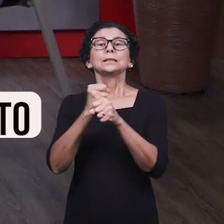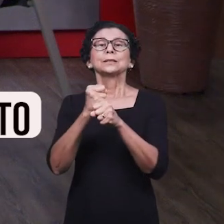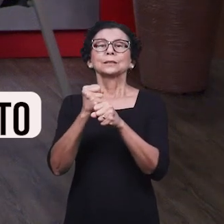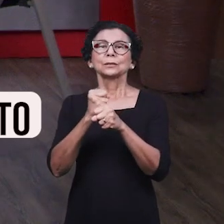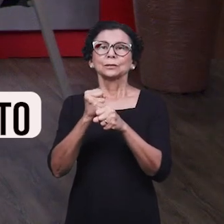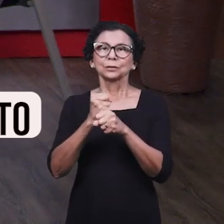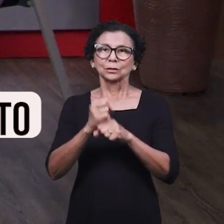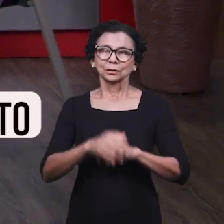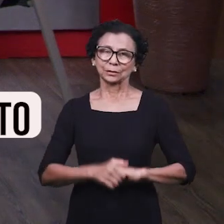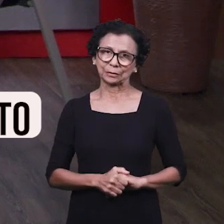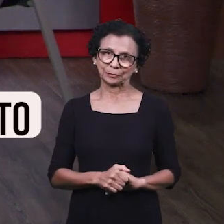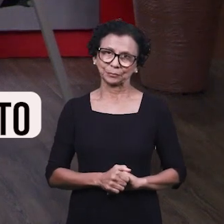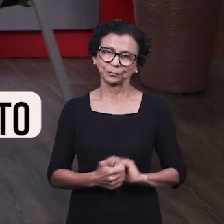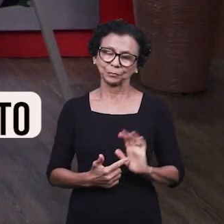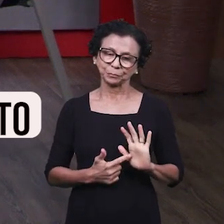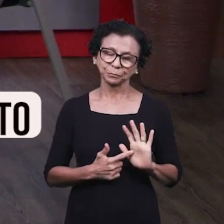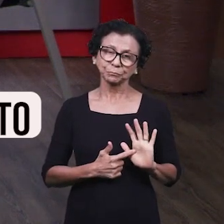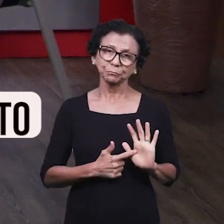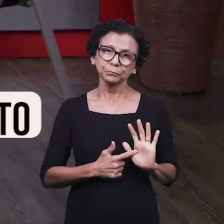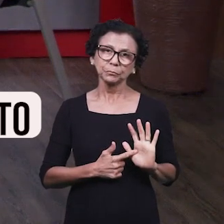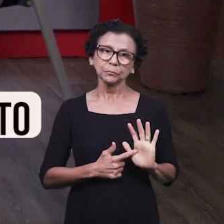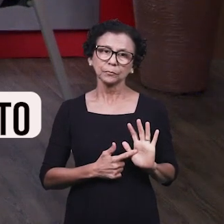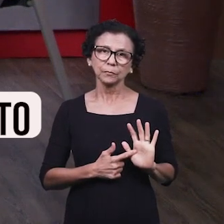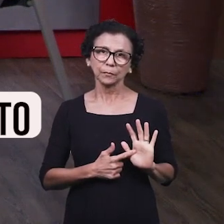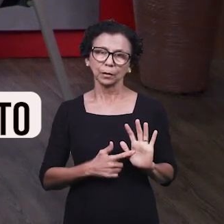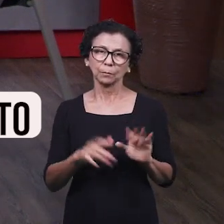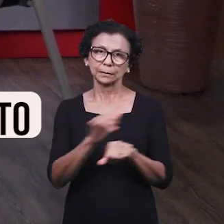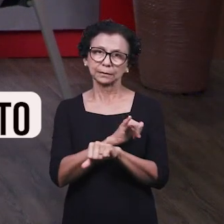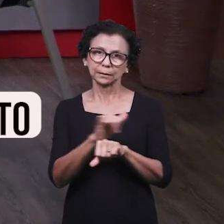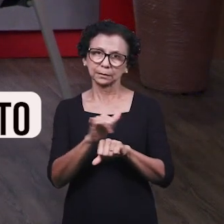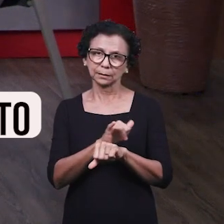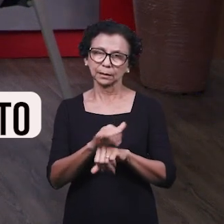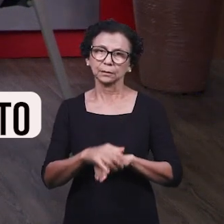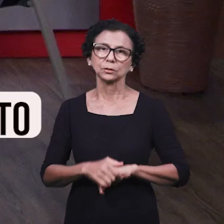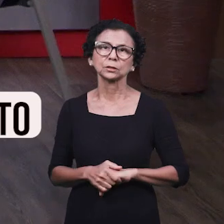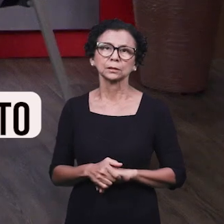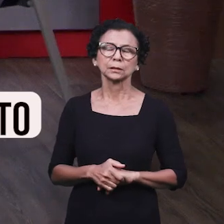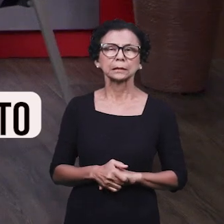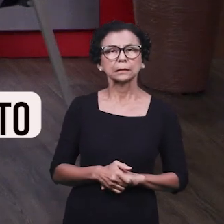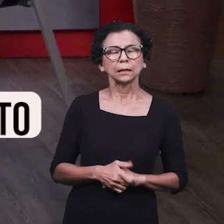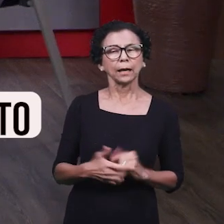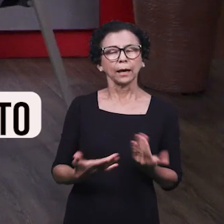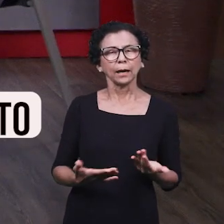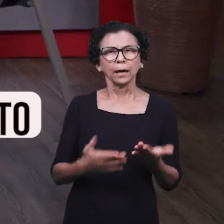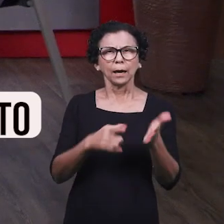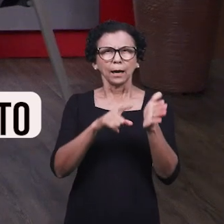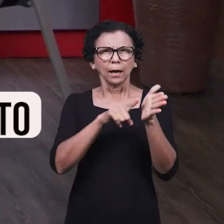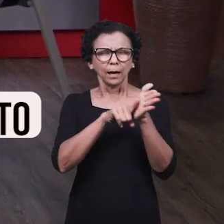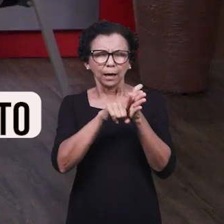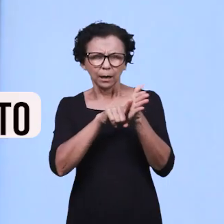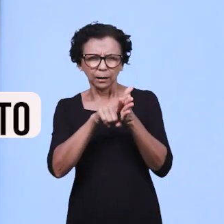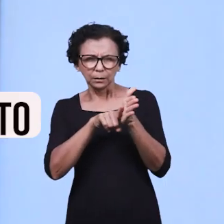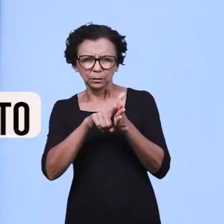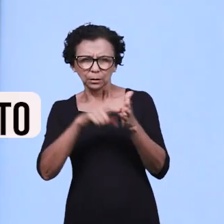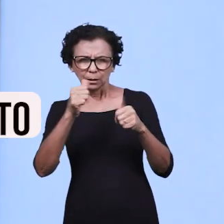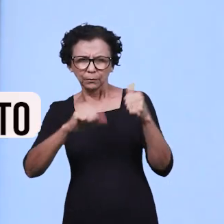recompor as aprendizagens. Nós começamos com uma avaliação diagnóstica, né, que verifica ali a habilidade